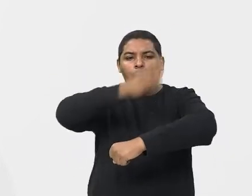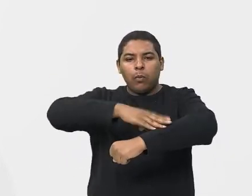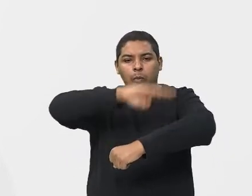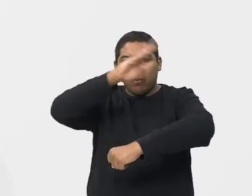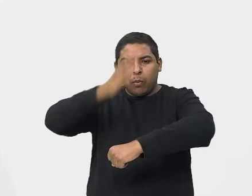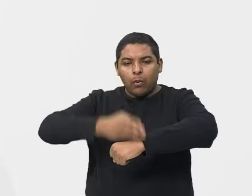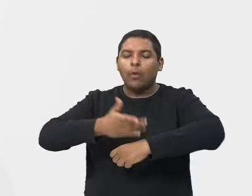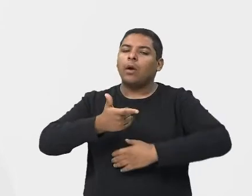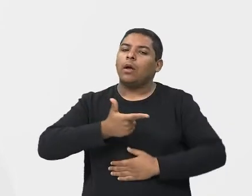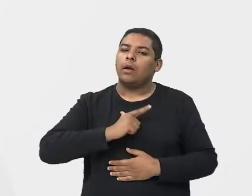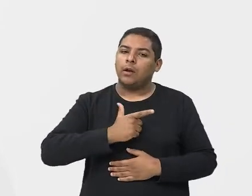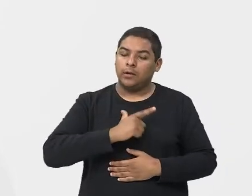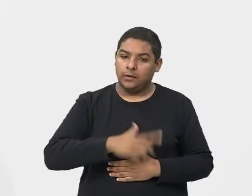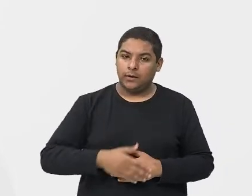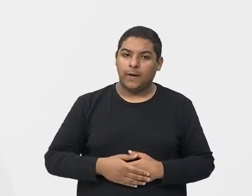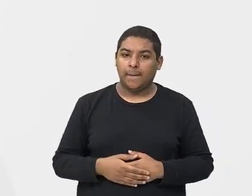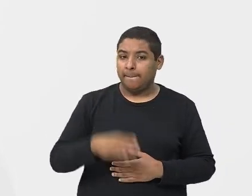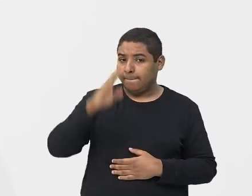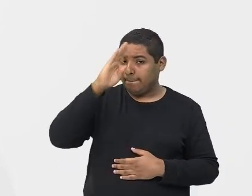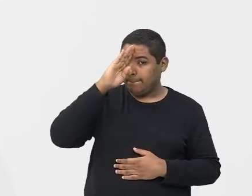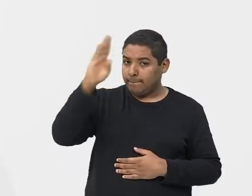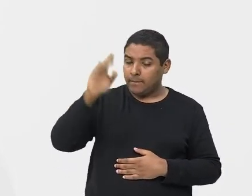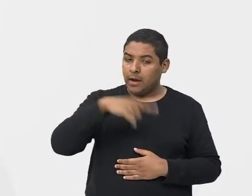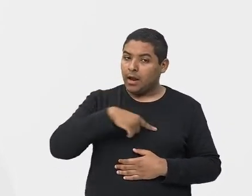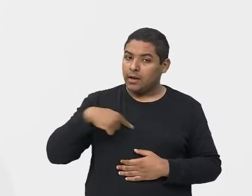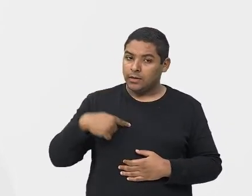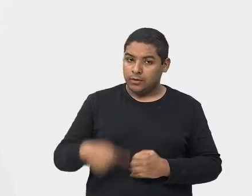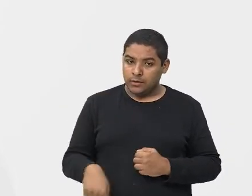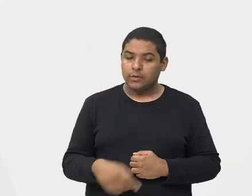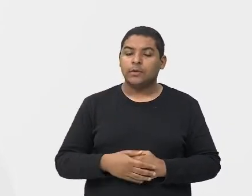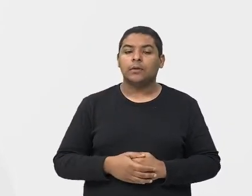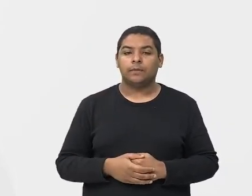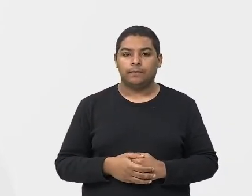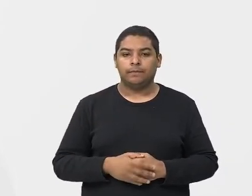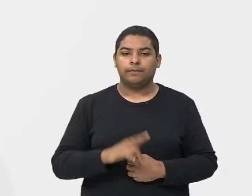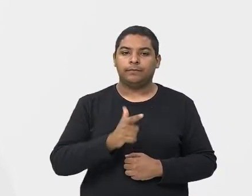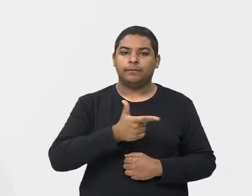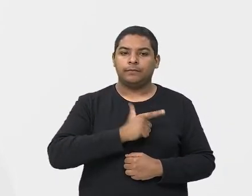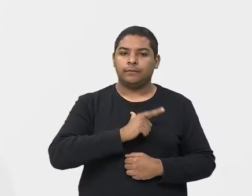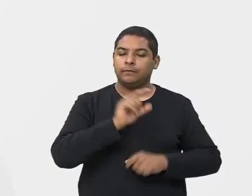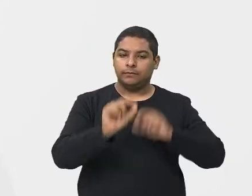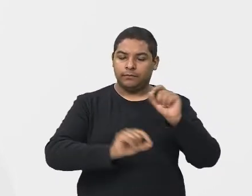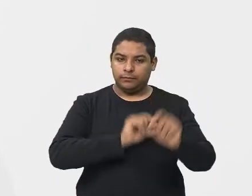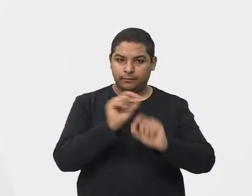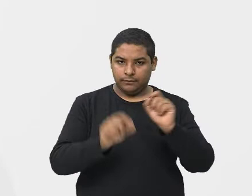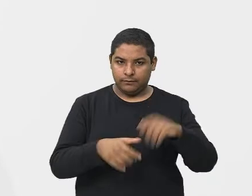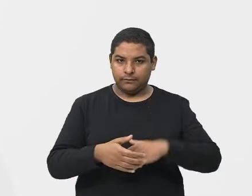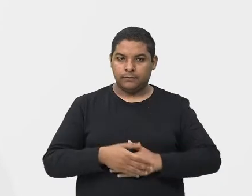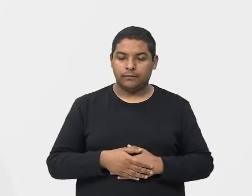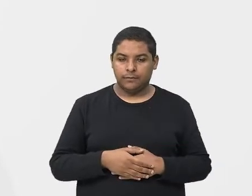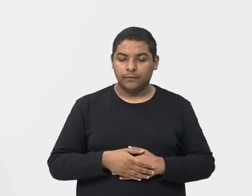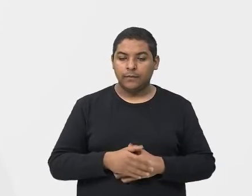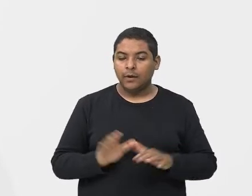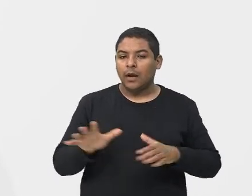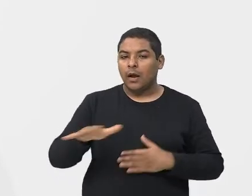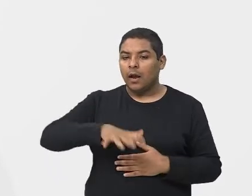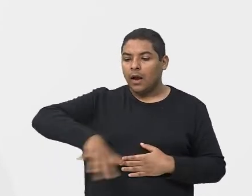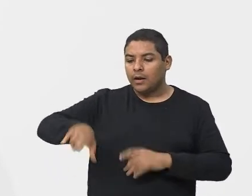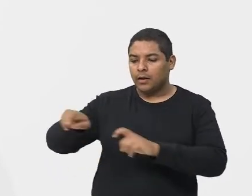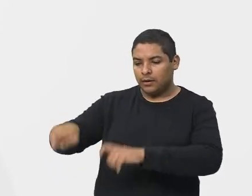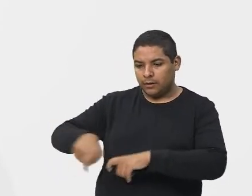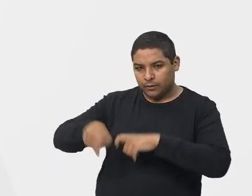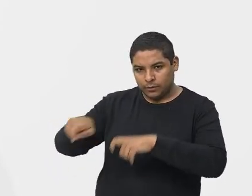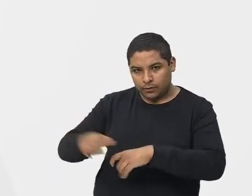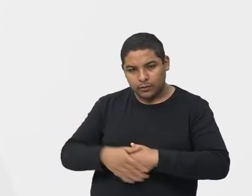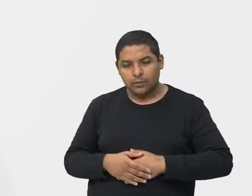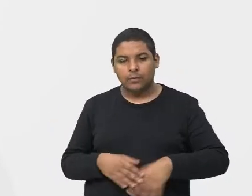à Austrália, assim como a China, principalmente nessa parte do setor primário, tanto na parte da agricultura, quanto na parte